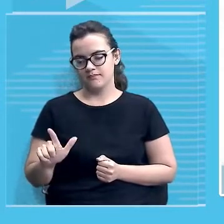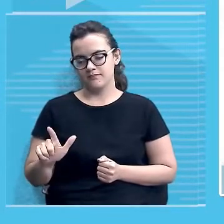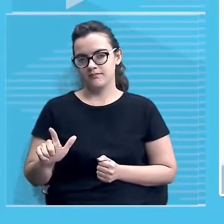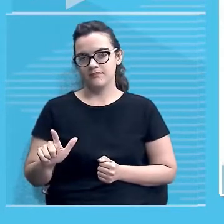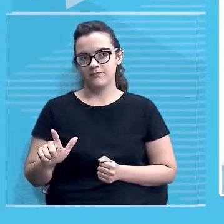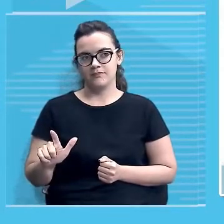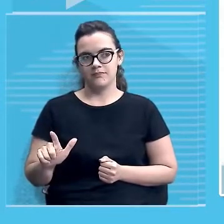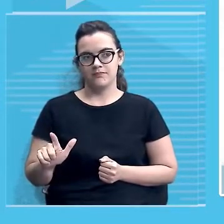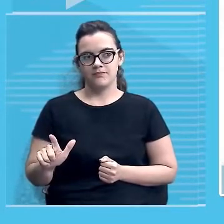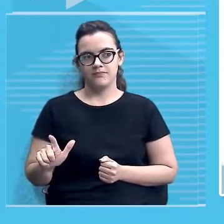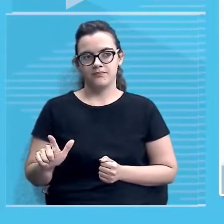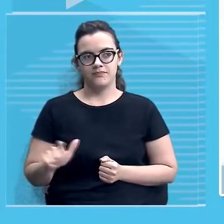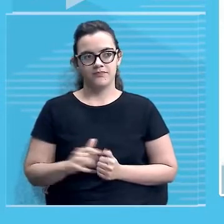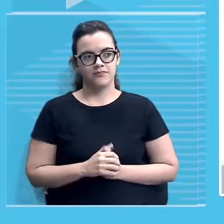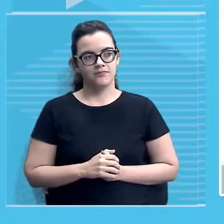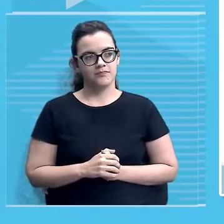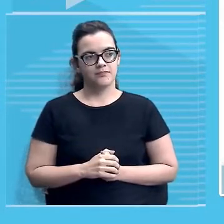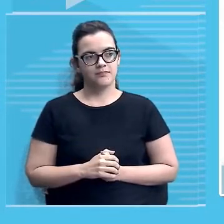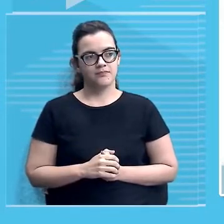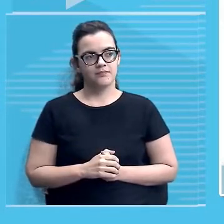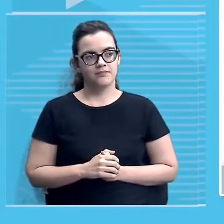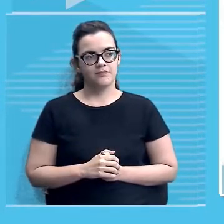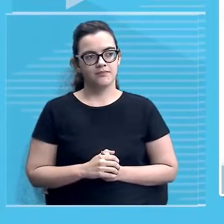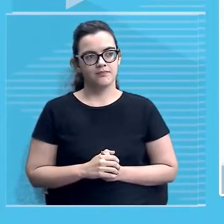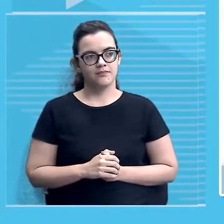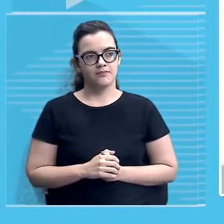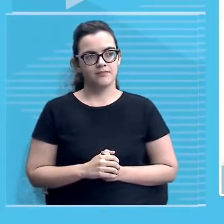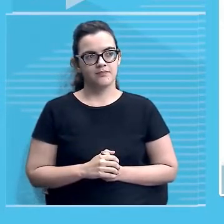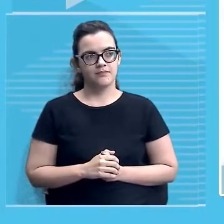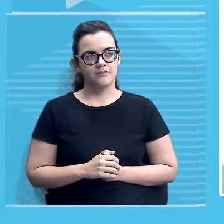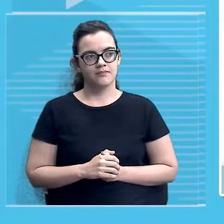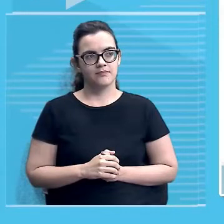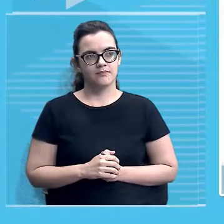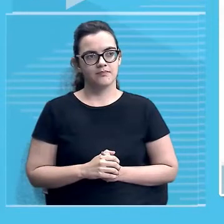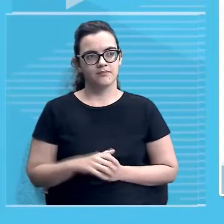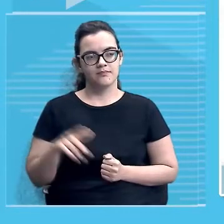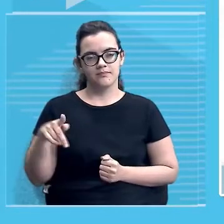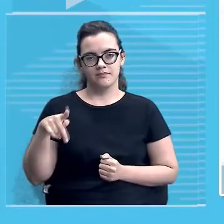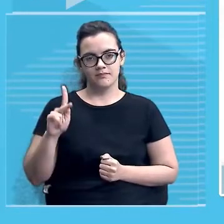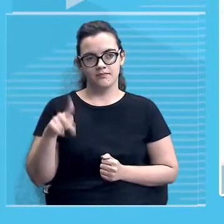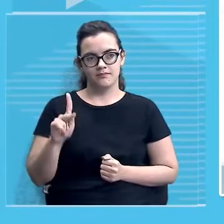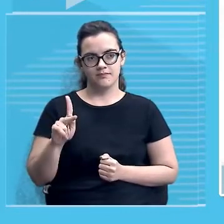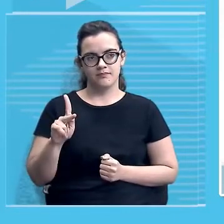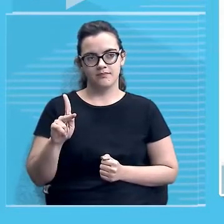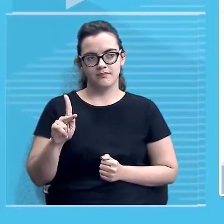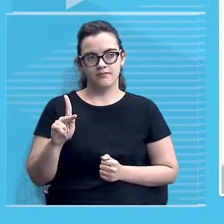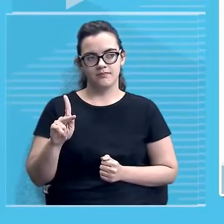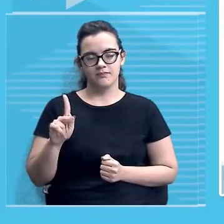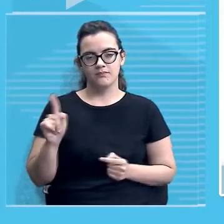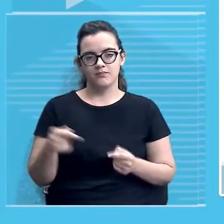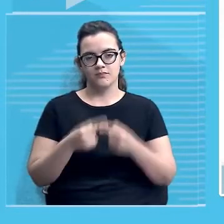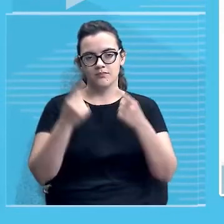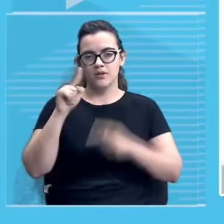Quilocalorias, que é o cacau, K do prefixo mil, né?